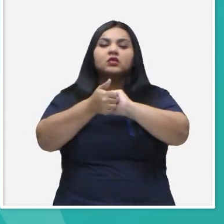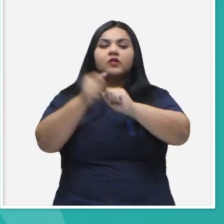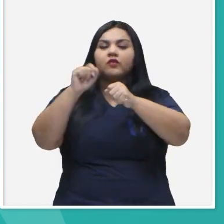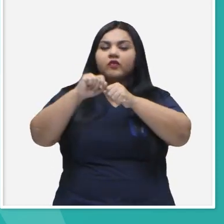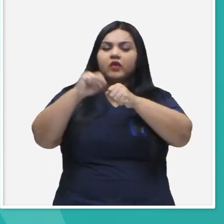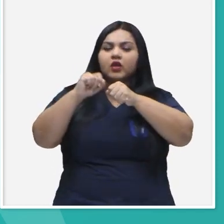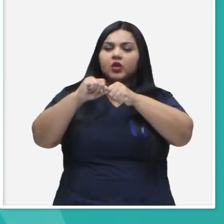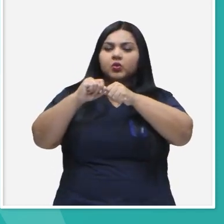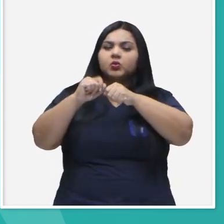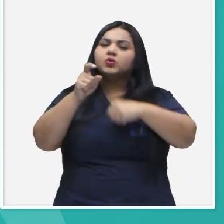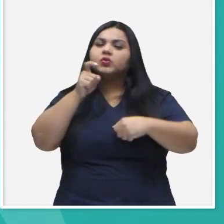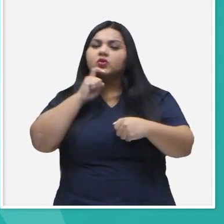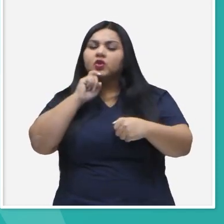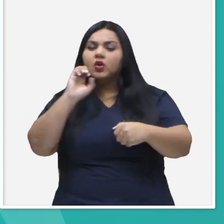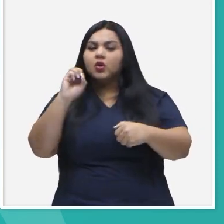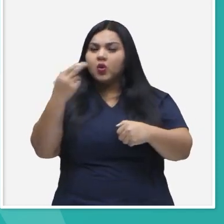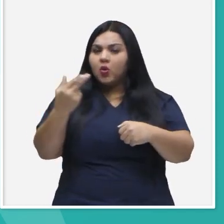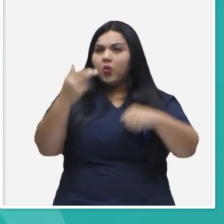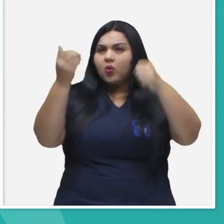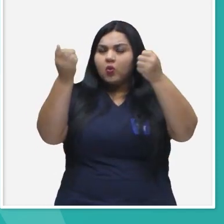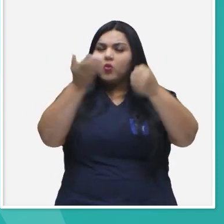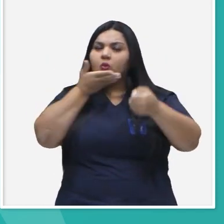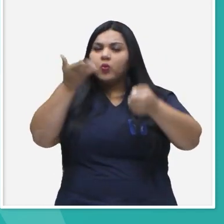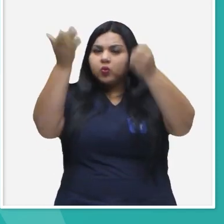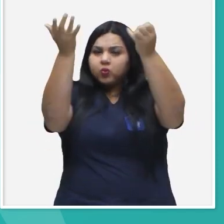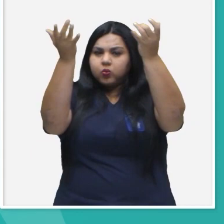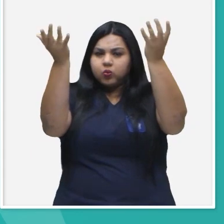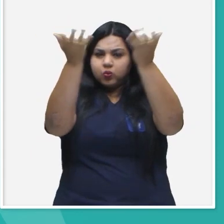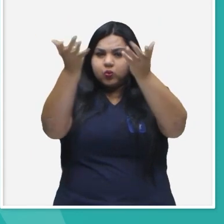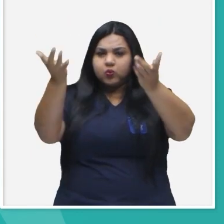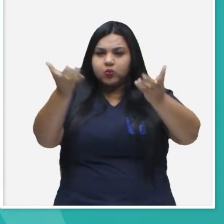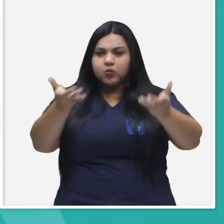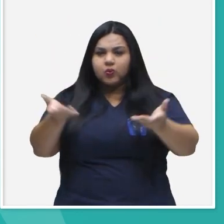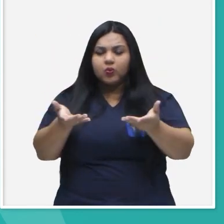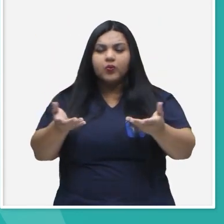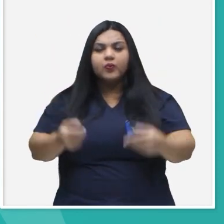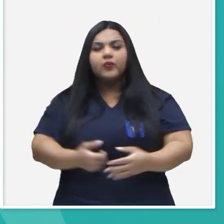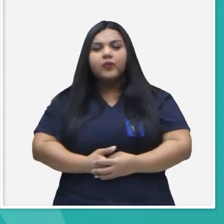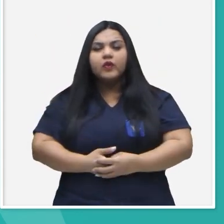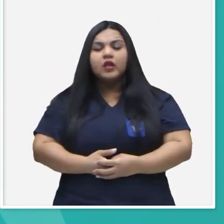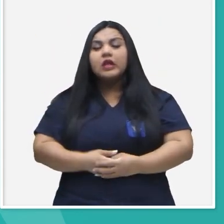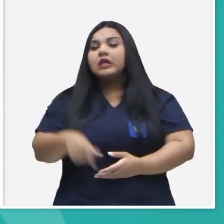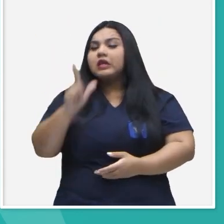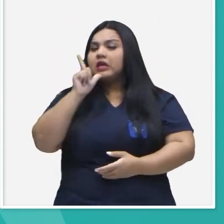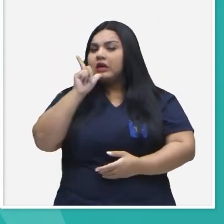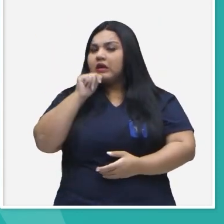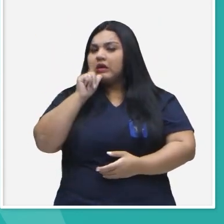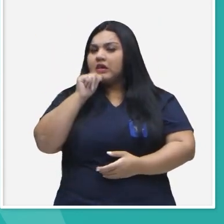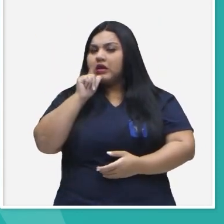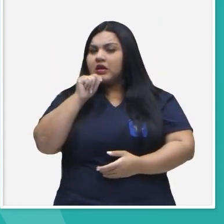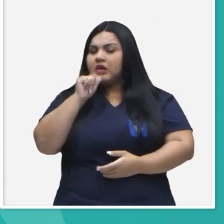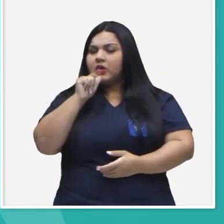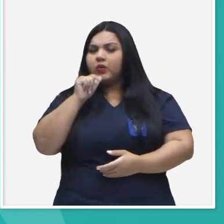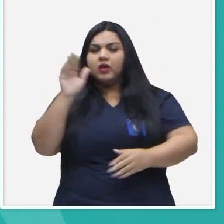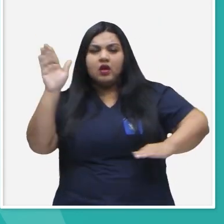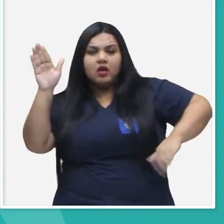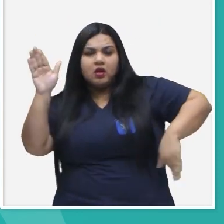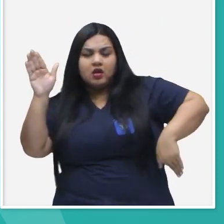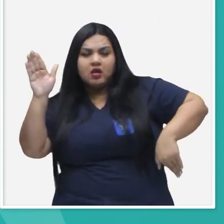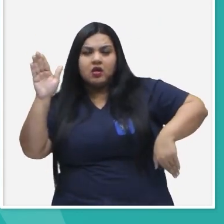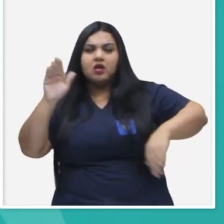no gelo ou na neve. Nós também temos a água, no caso a natação,